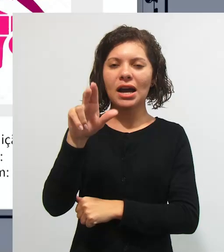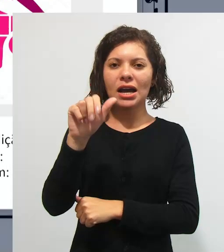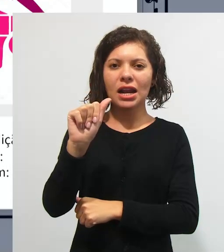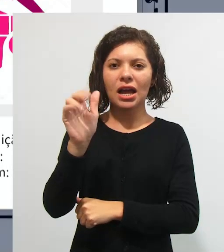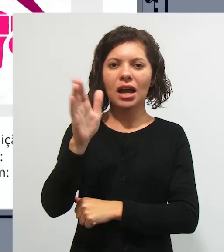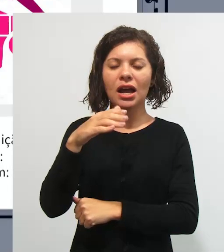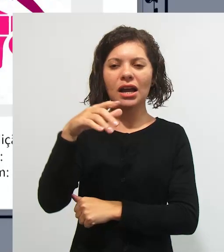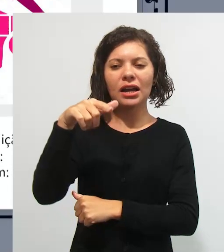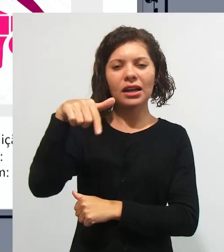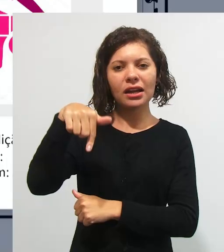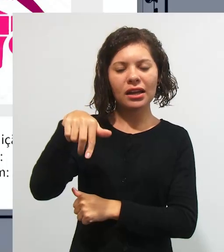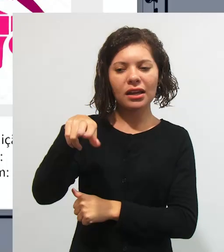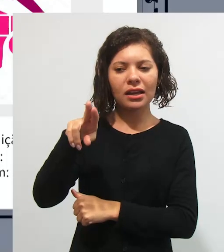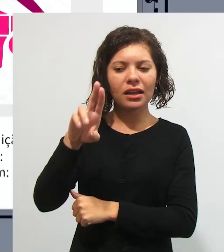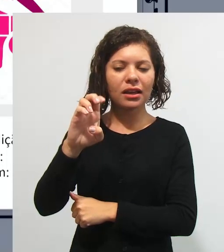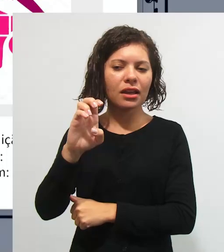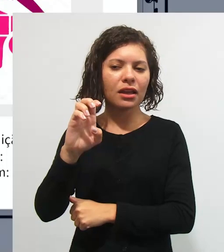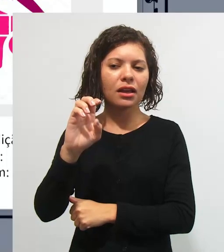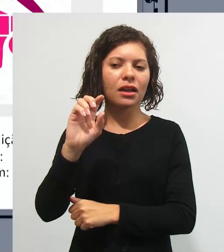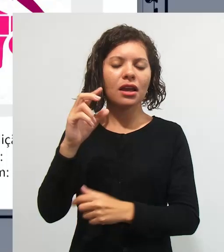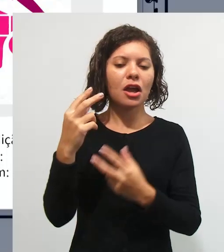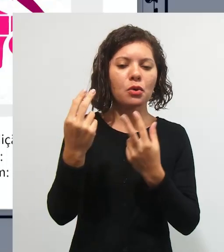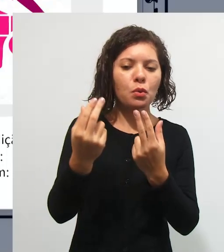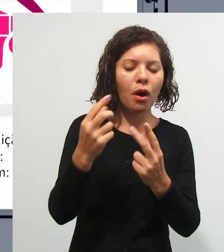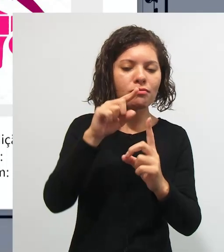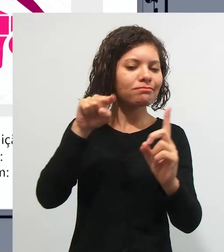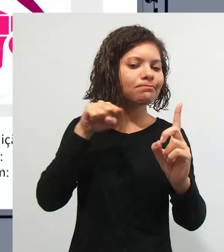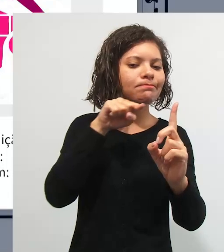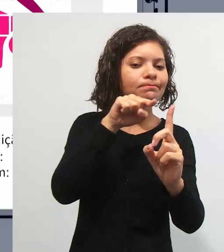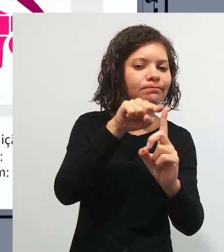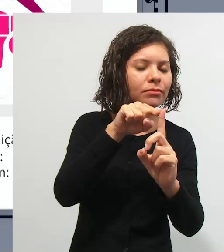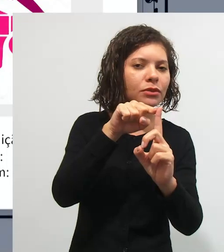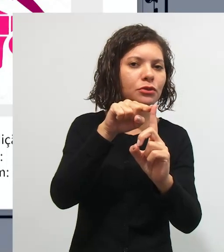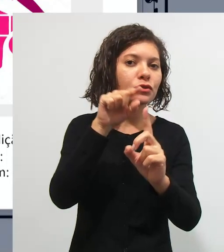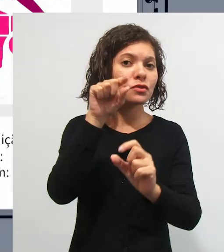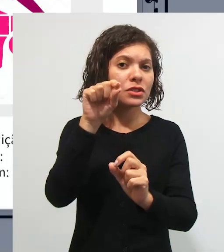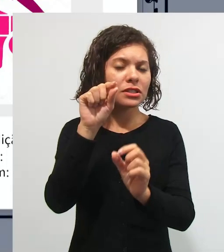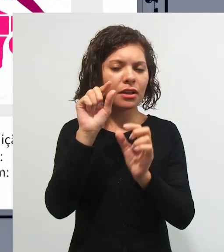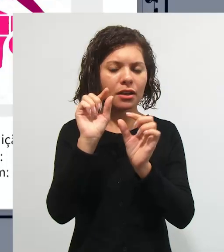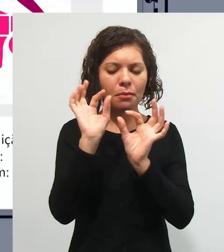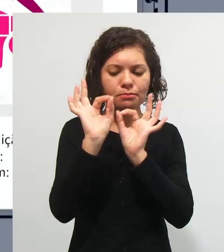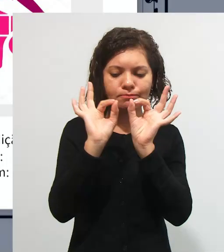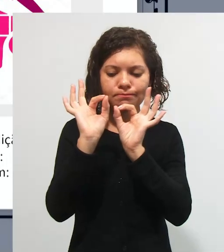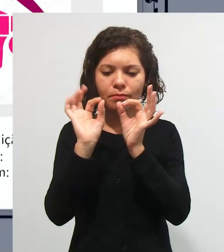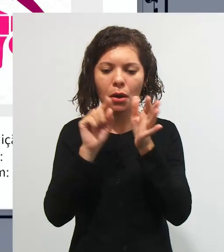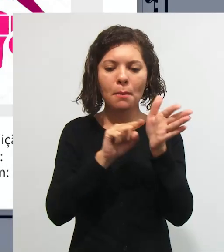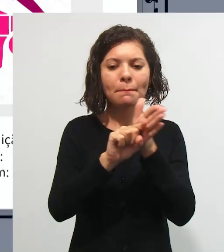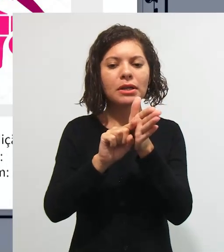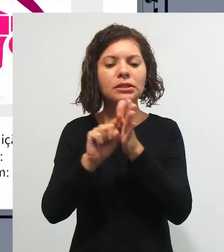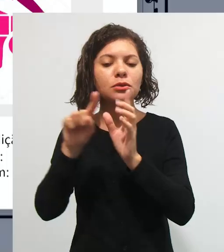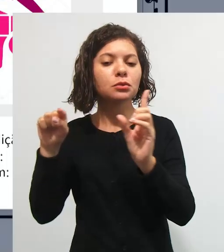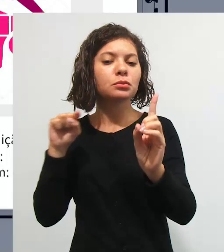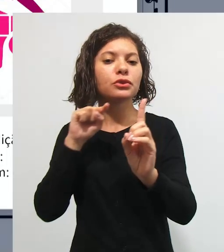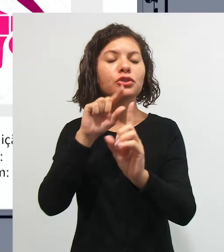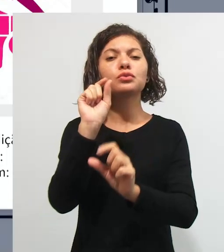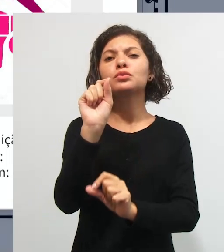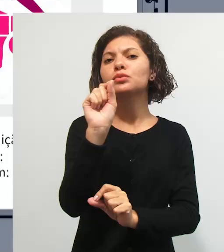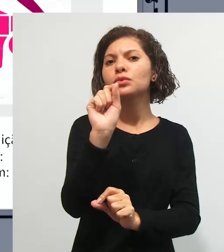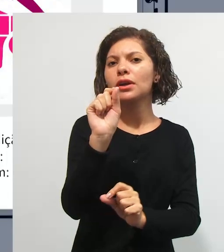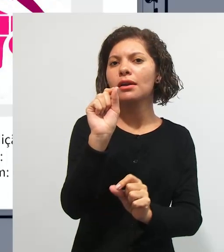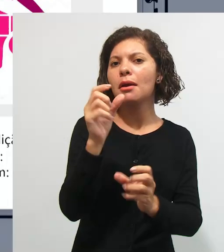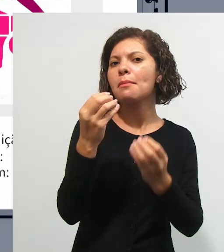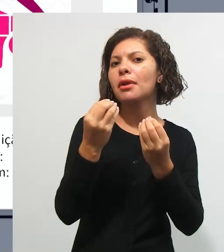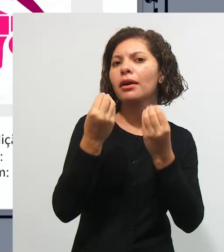quê nos objetivos. Você vai desenvolver uma pesquisa com que objetivo? Para o protagonismo histórico e social, para atuar